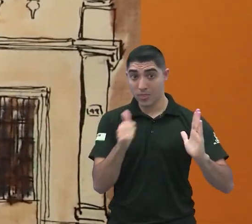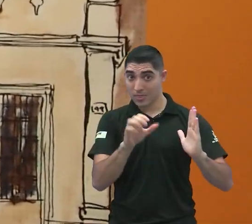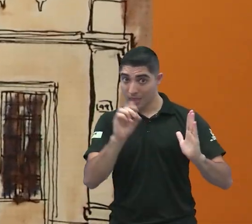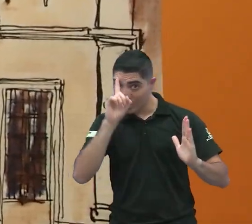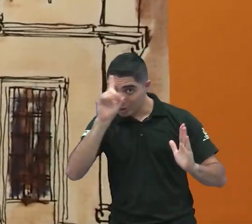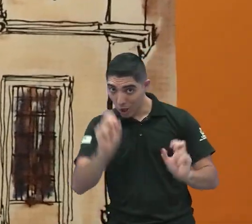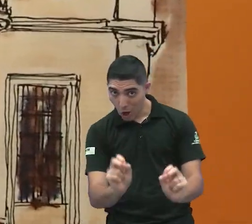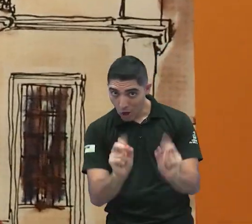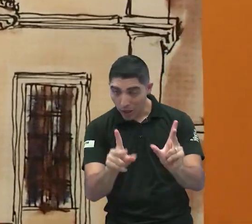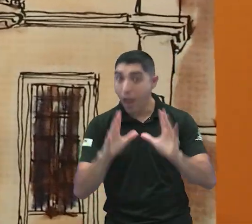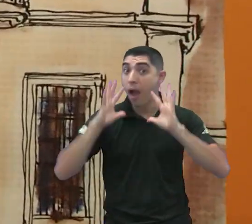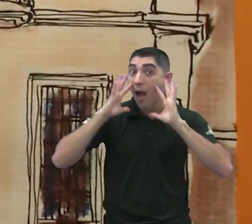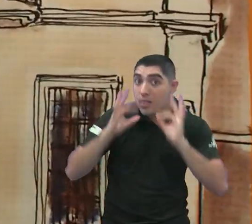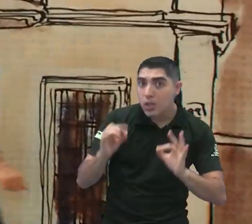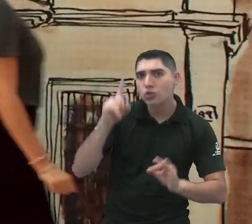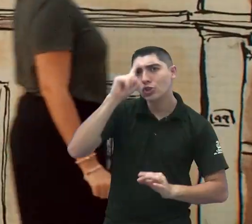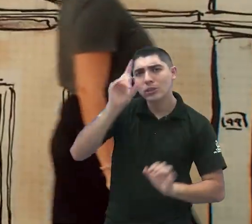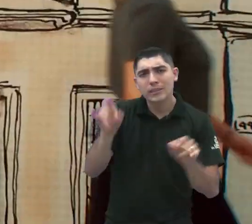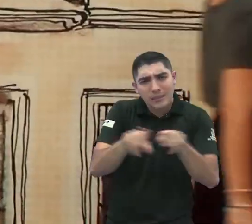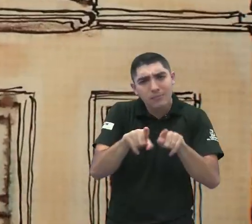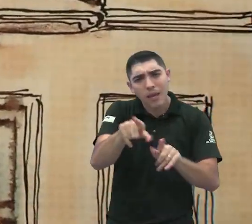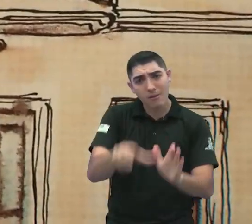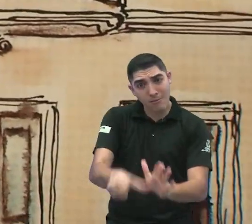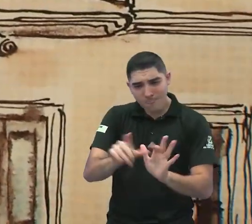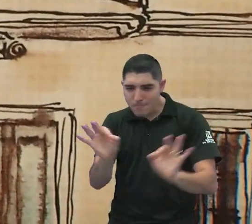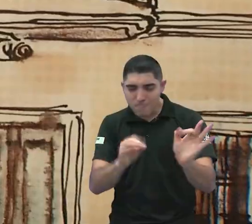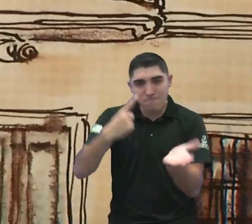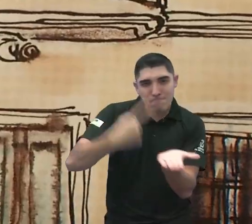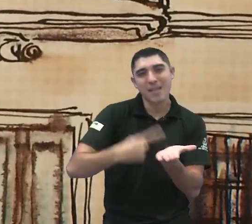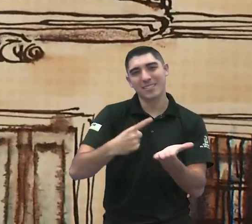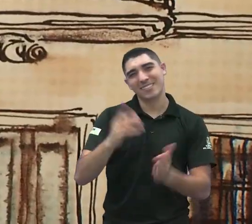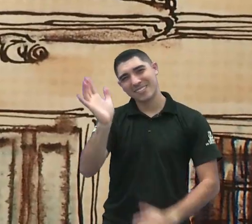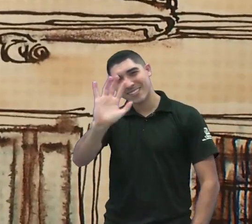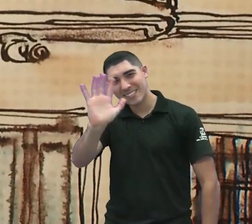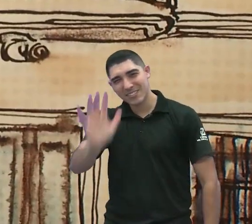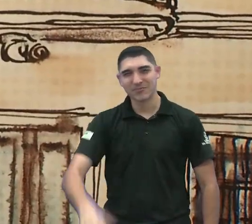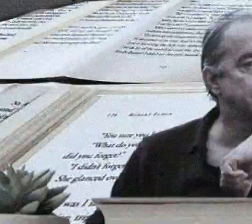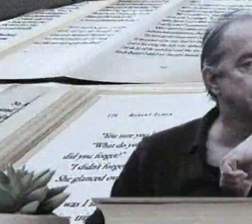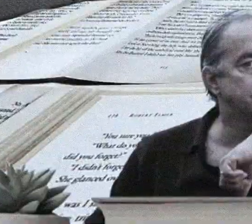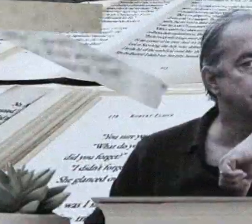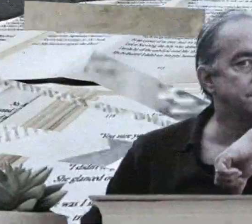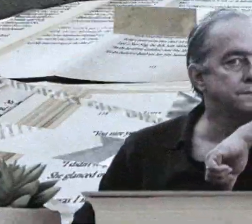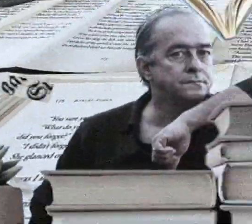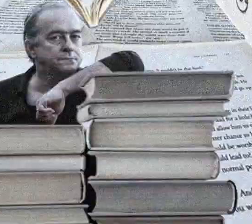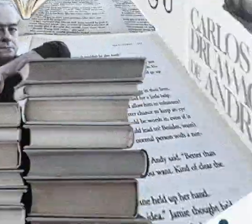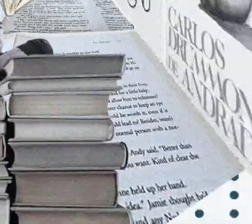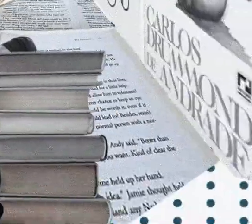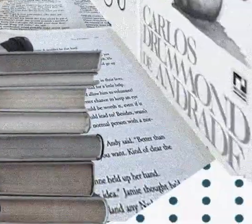tá bom? Então fique atento aos prazos e planeje a sua próxima leitura. Tchau, tchau!